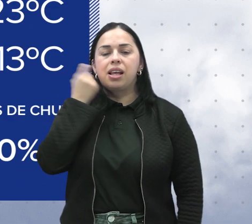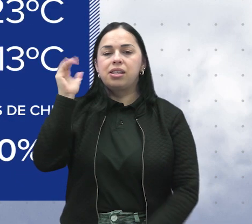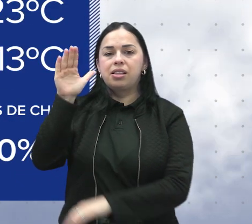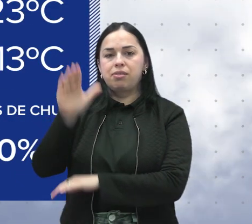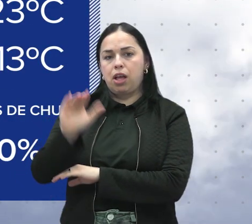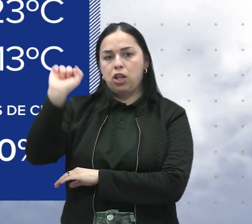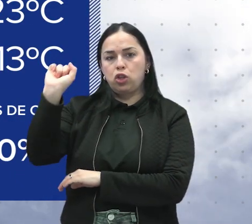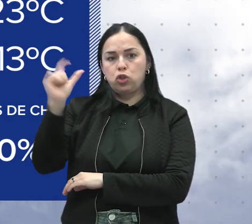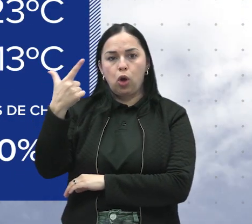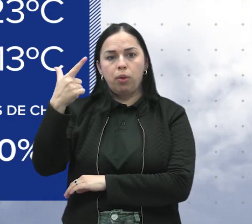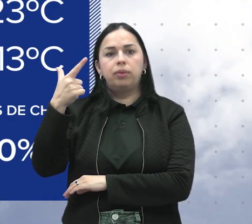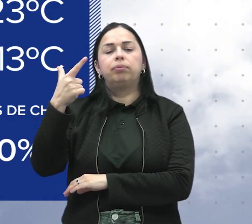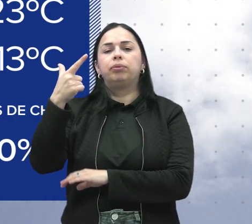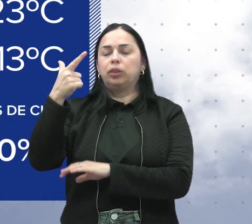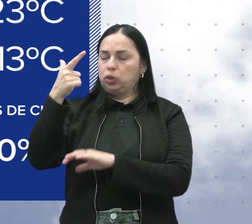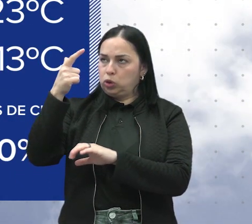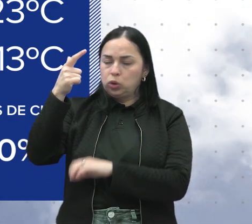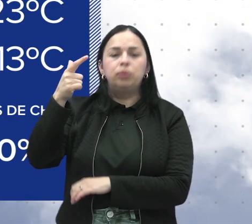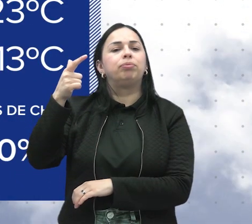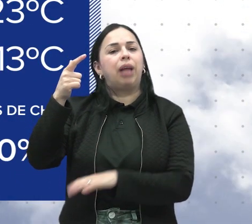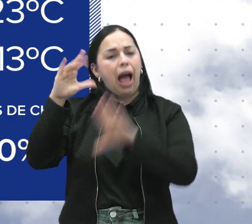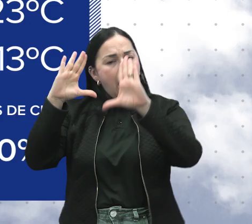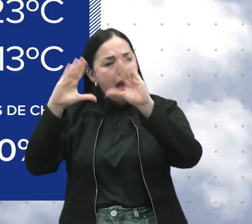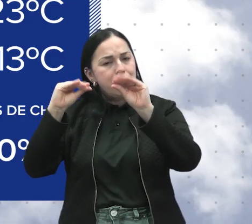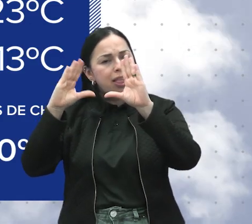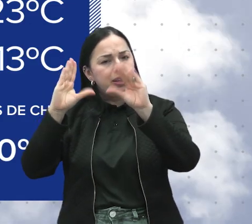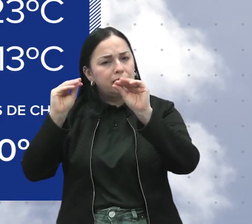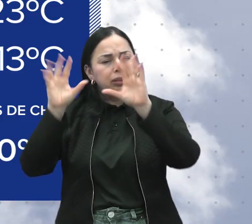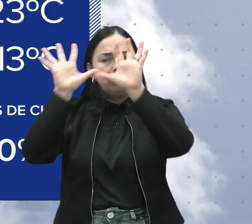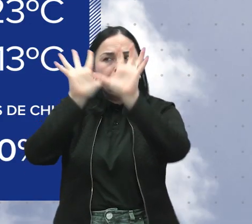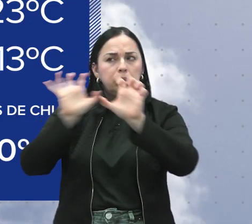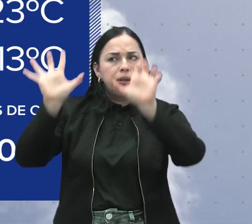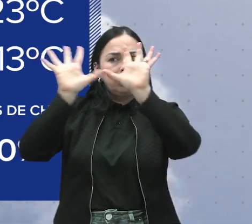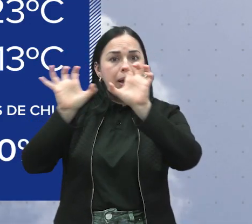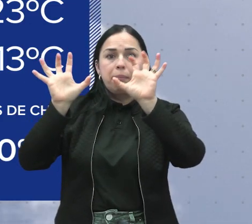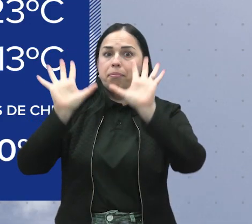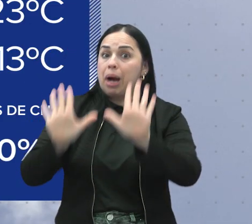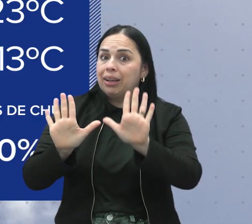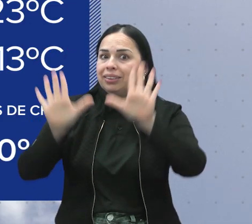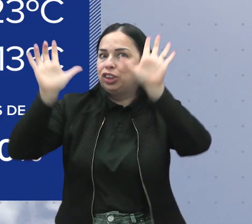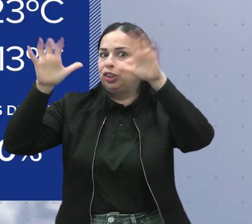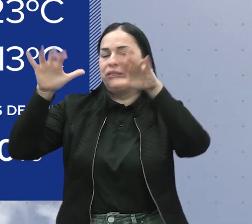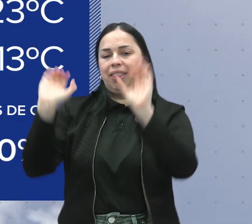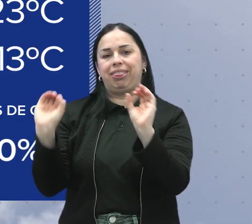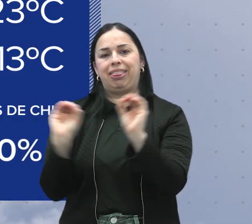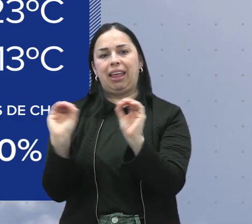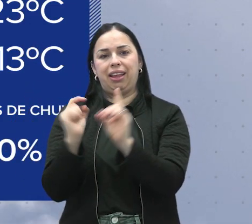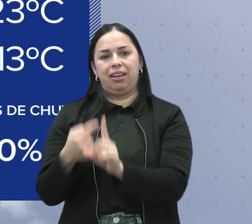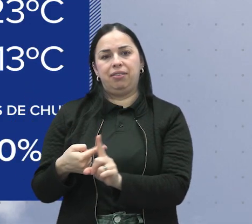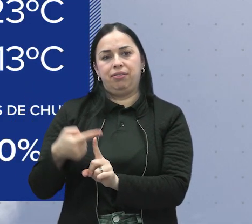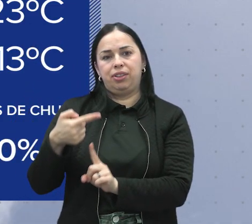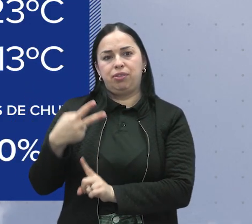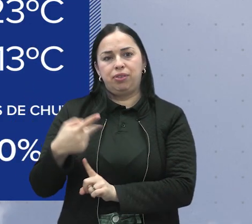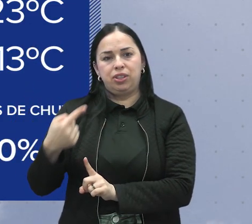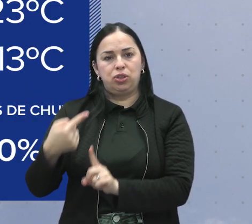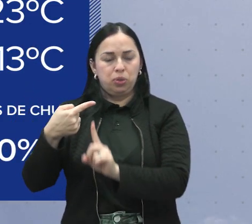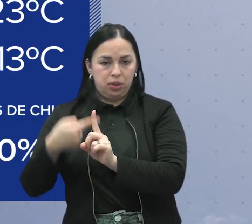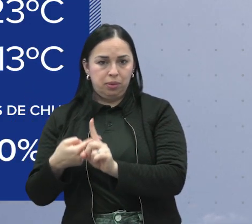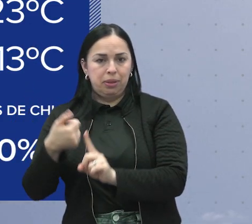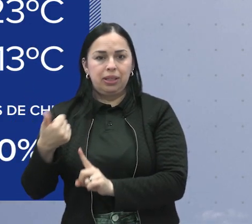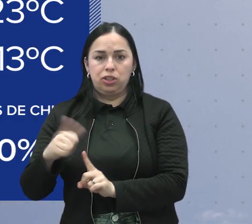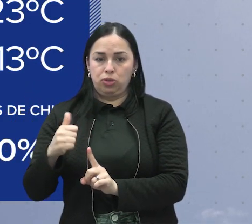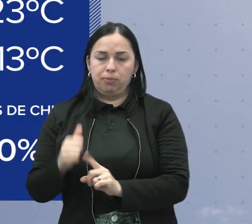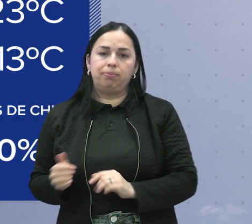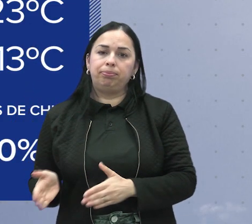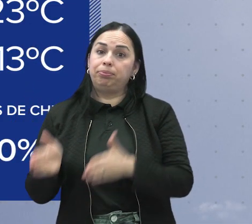Sexta-feira à tarde é de sol e o tempo segue aberto. Já à noite, haverá muitas nuvens, mas sem chance de chuva. A máxima será de 21